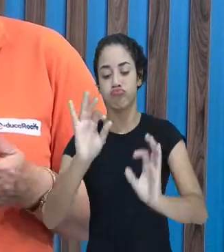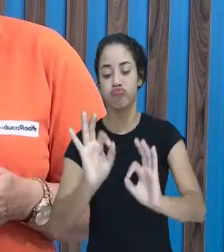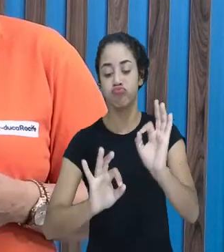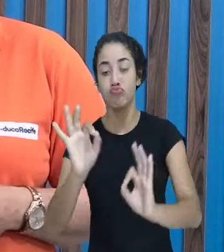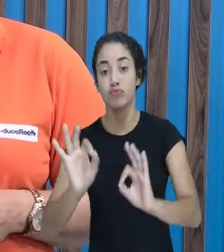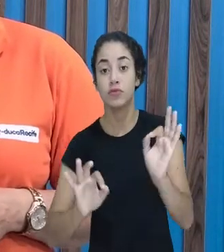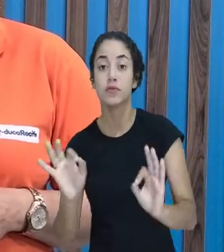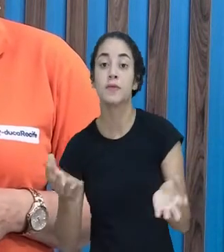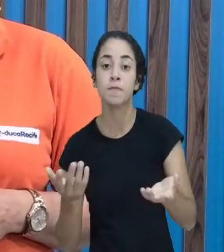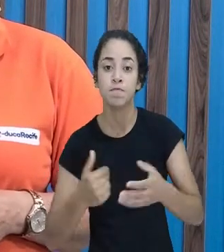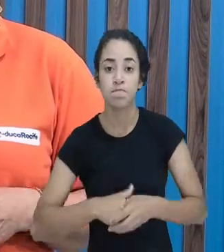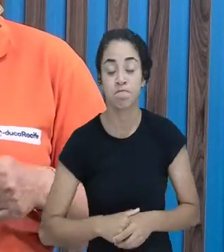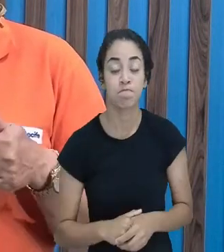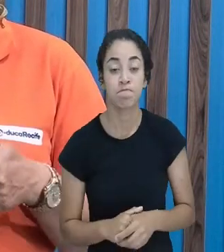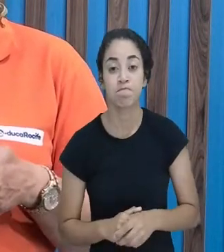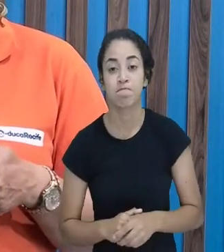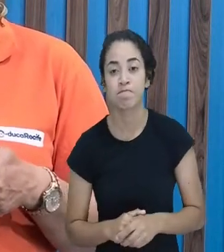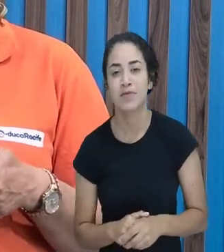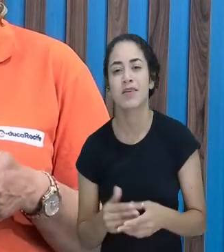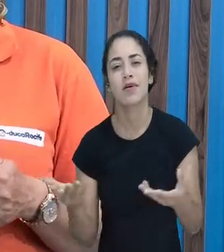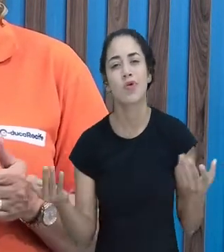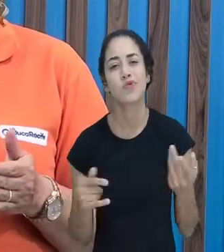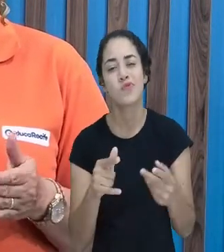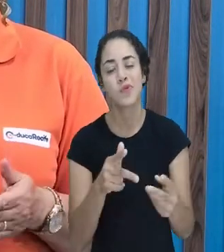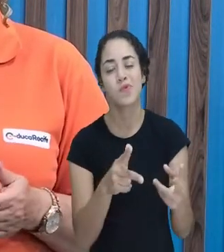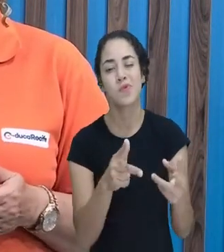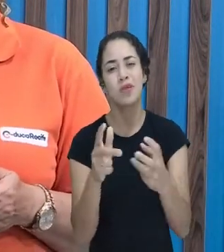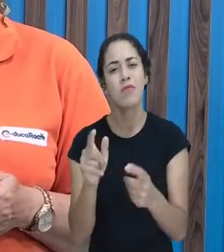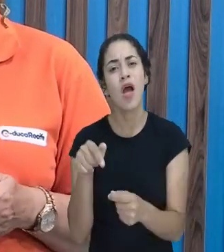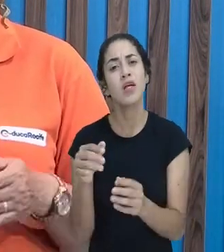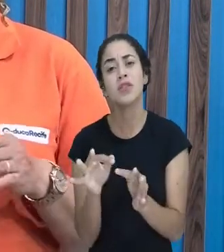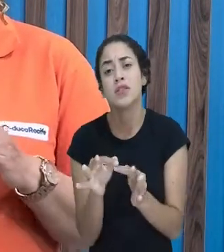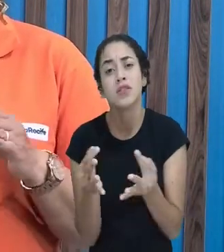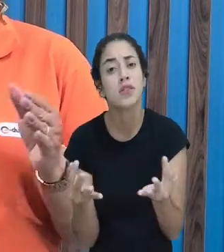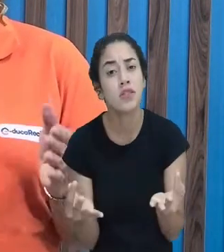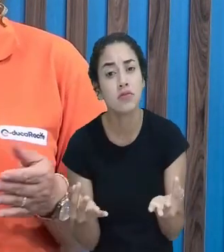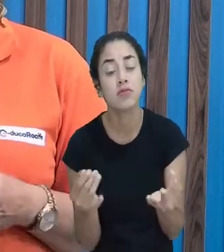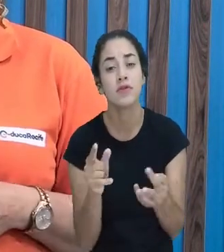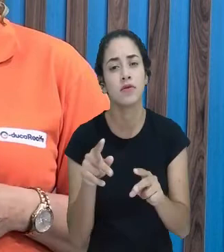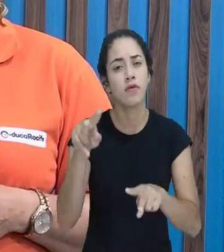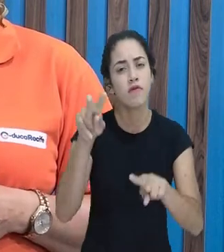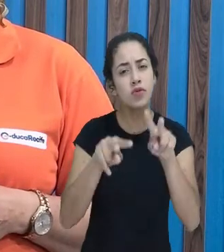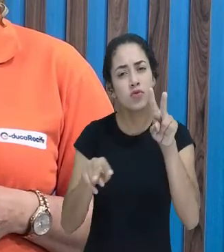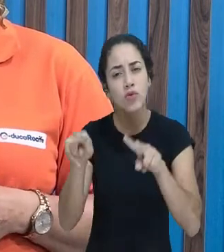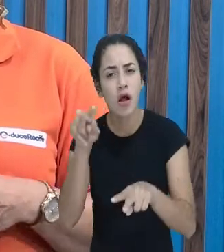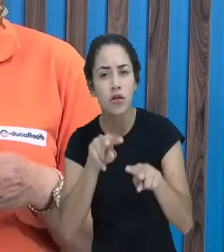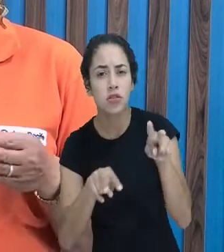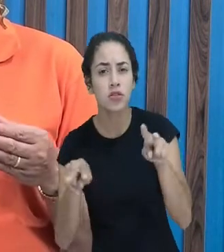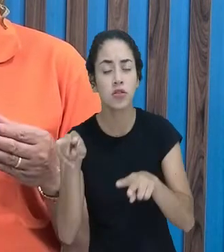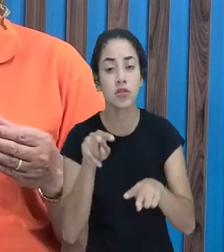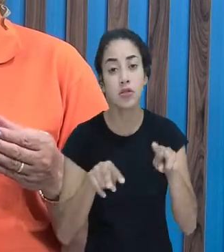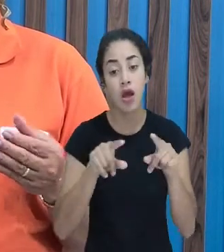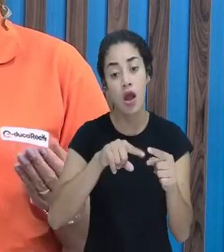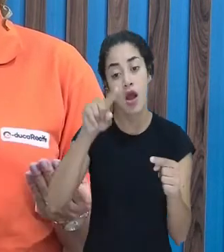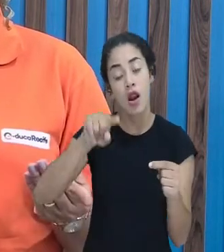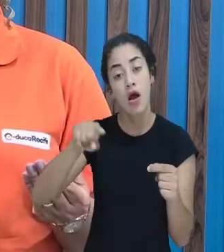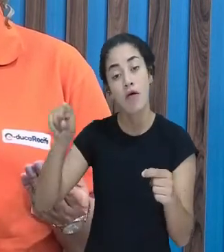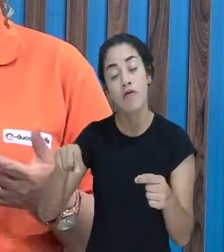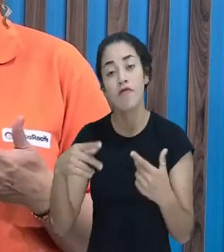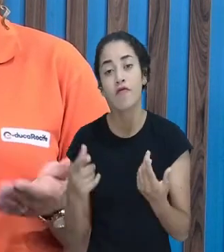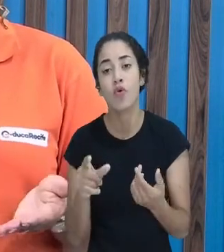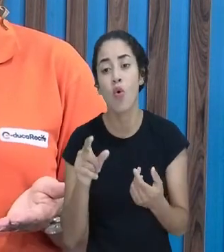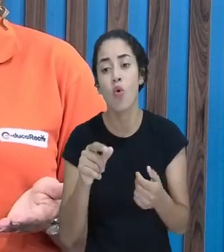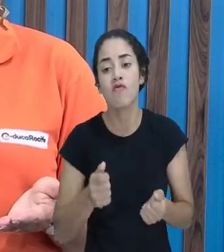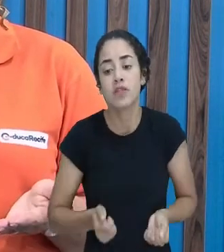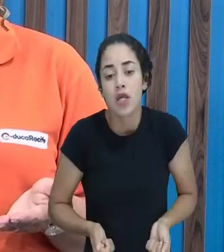vou construir o gráfico. E vocês vão perceber como é simples de você visualizar no gráfico o que é que você